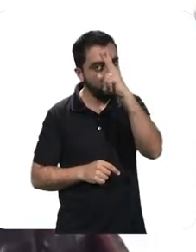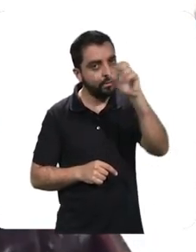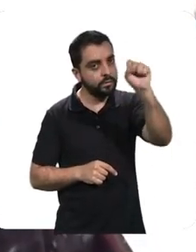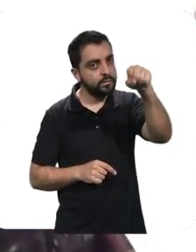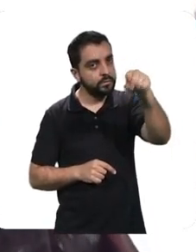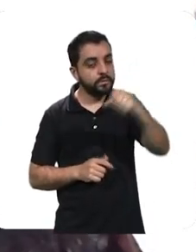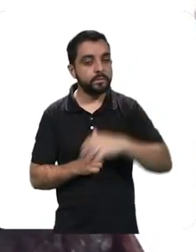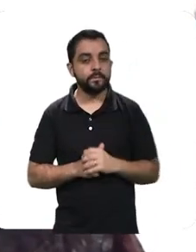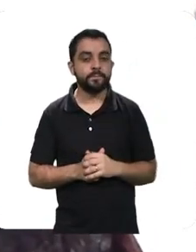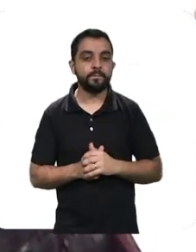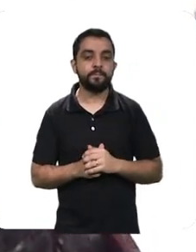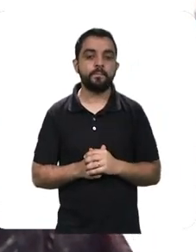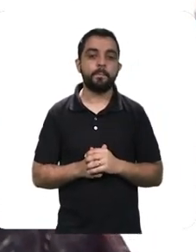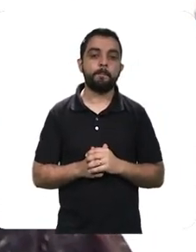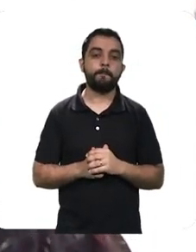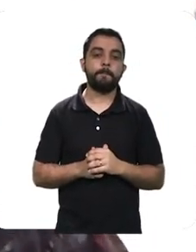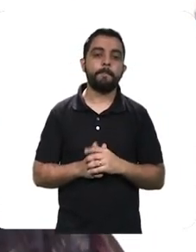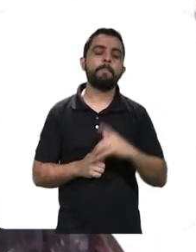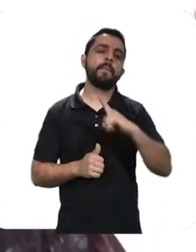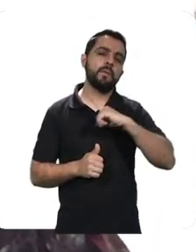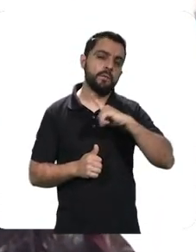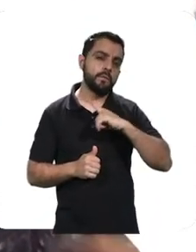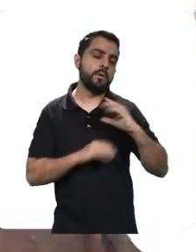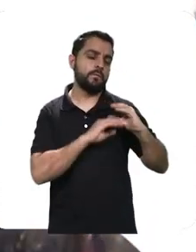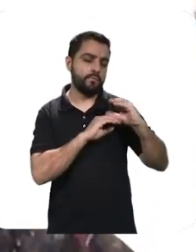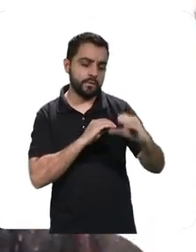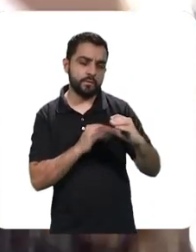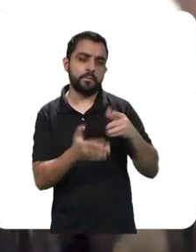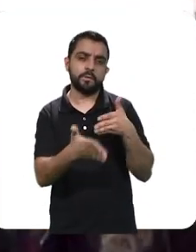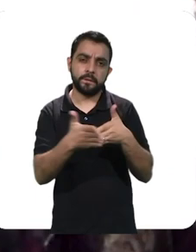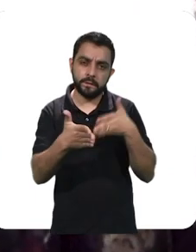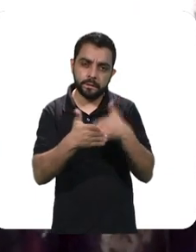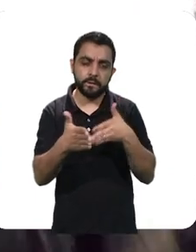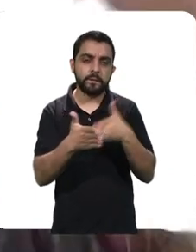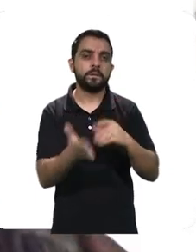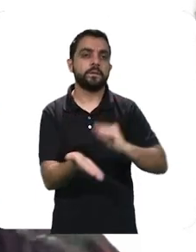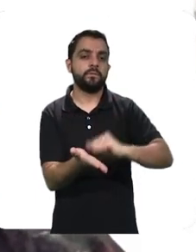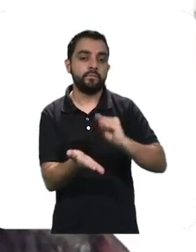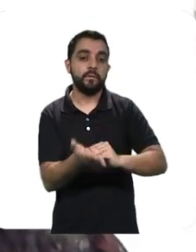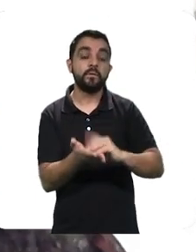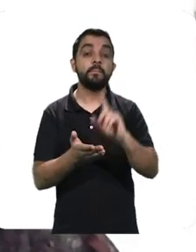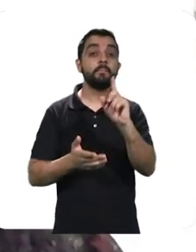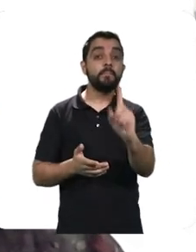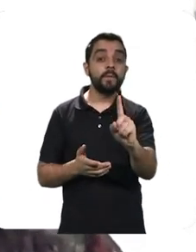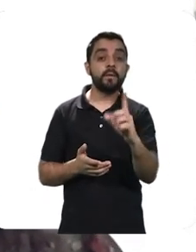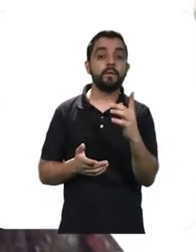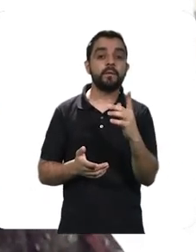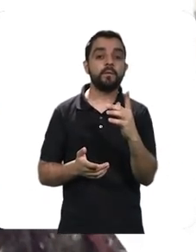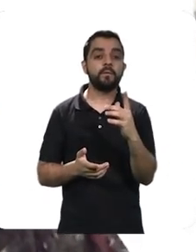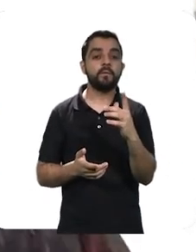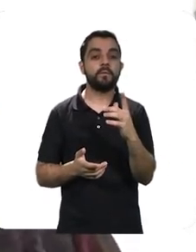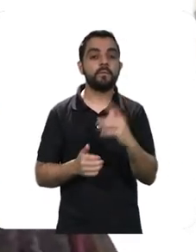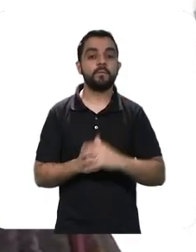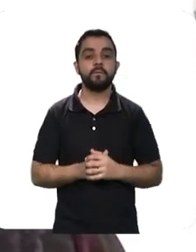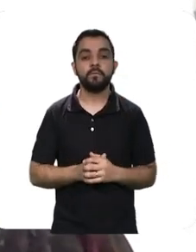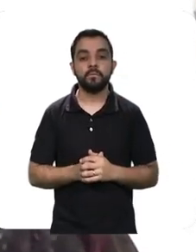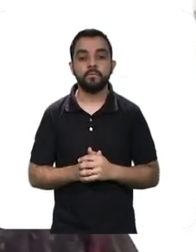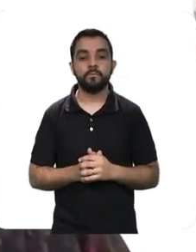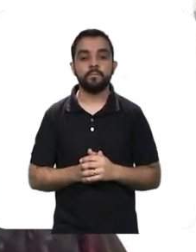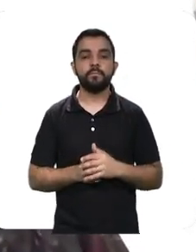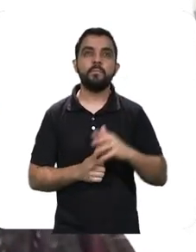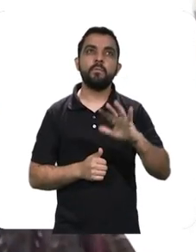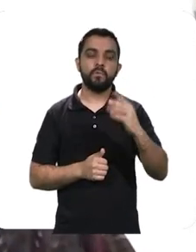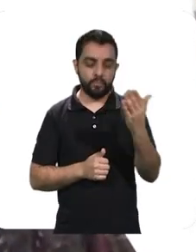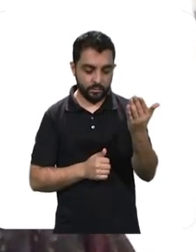que o SUS ele tem um problema de subfinanciamento crônico, mas esse subfinanciamento ele se acentuou